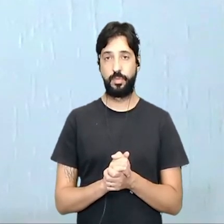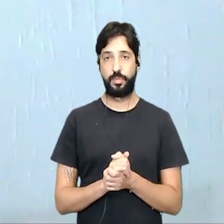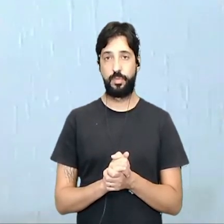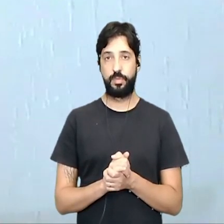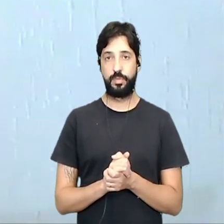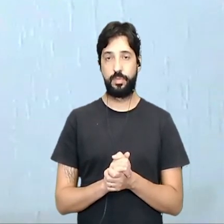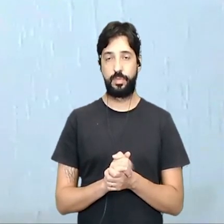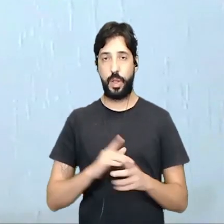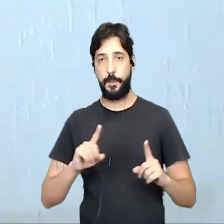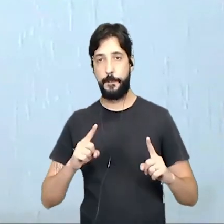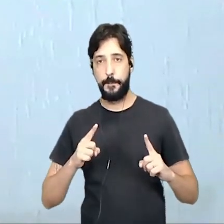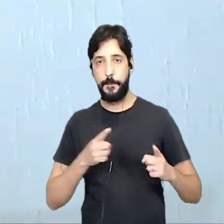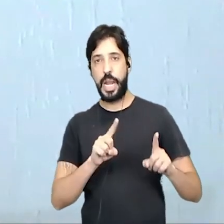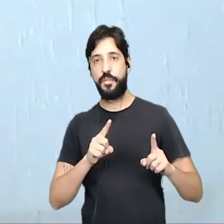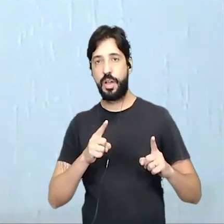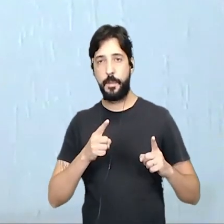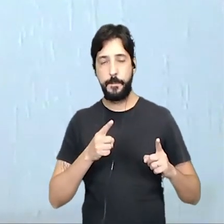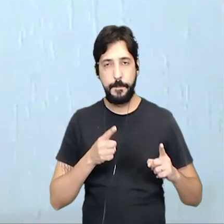nos